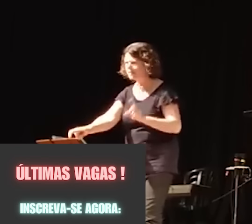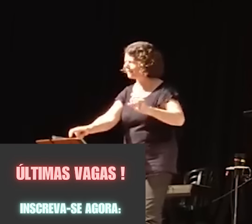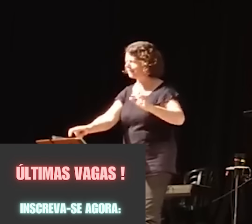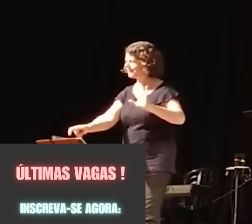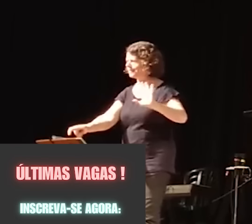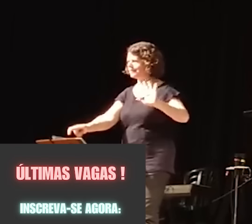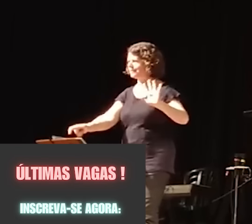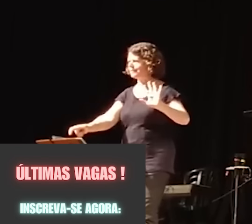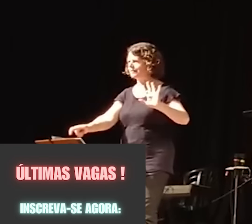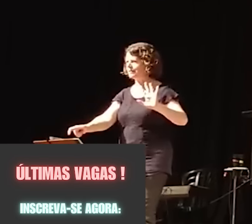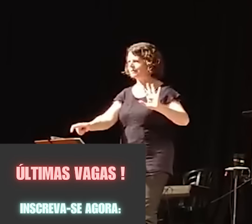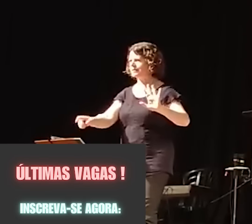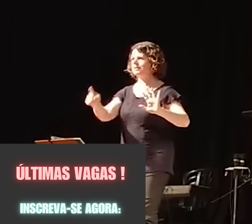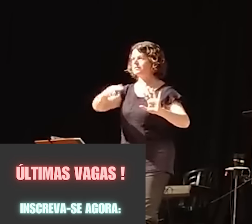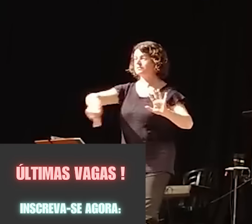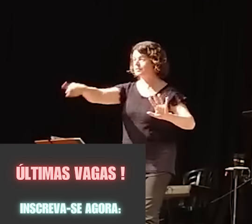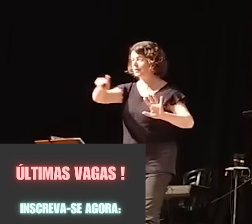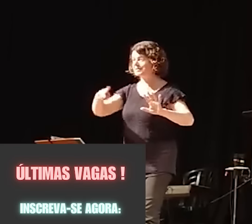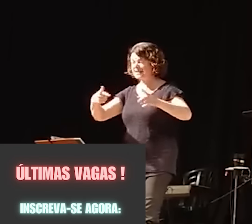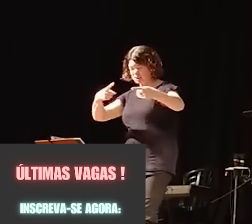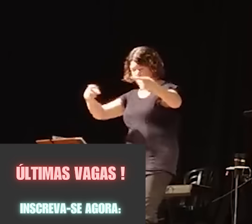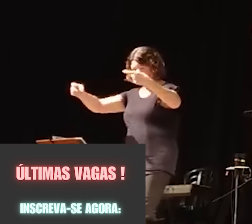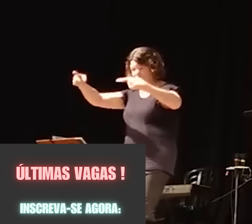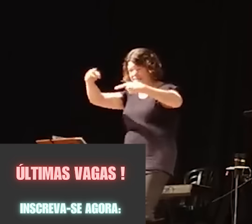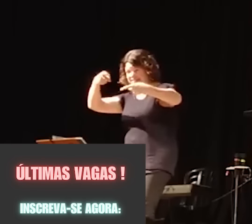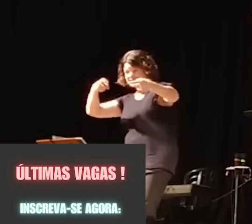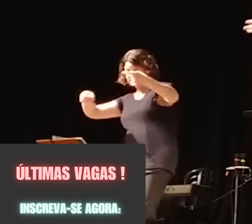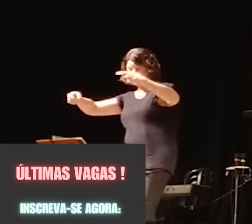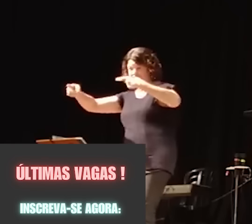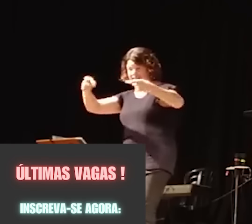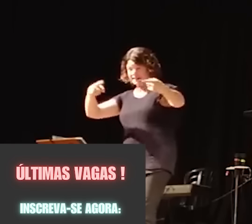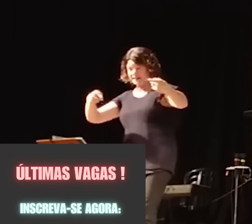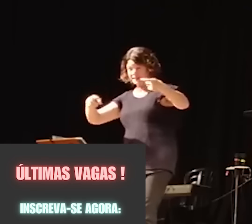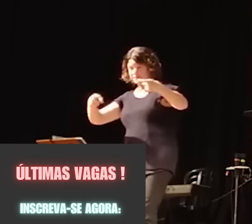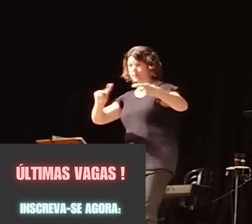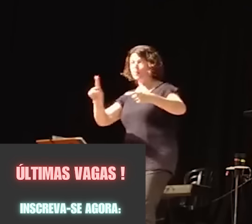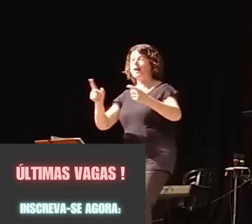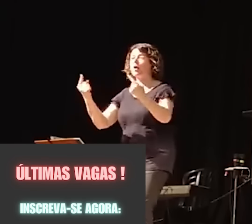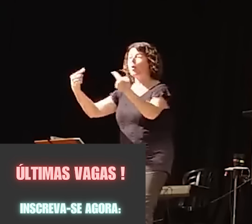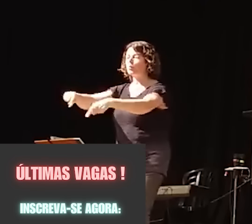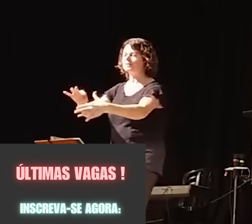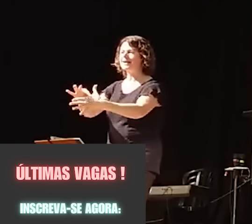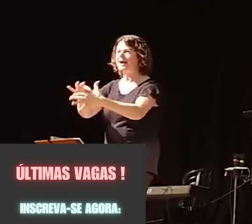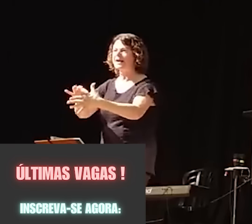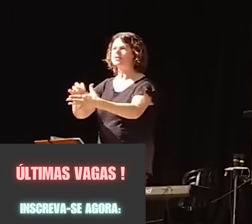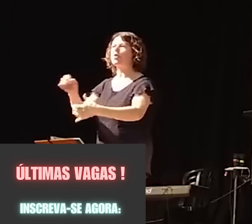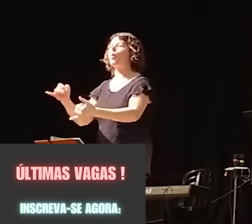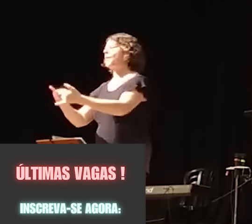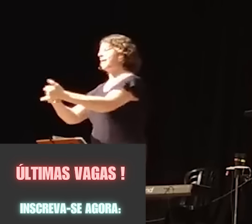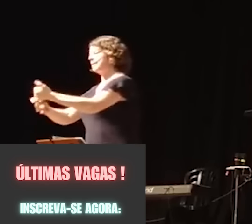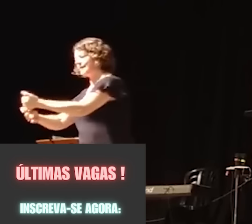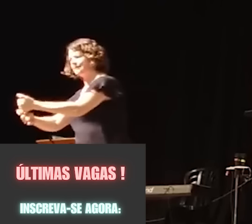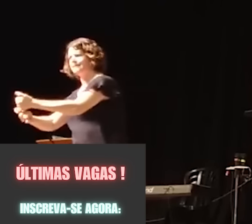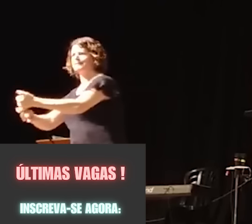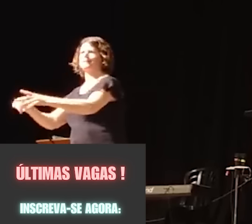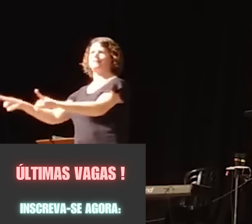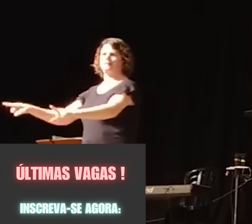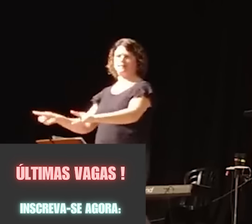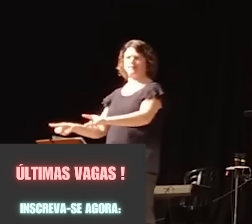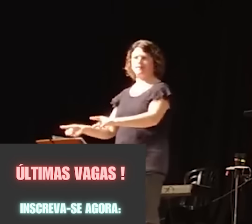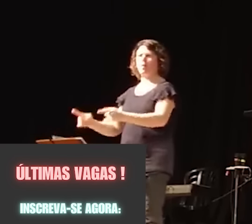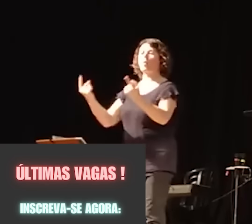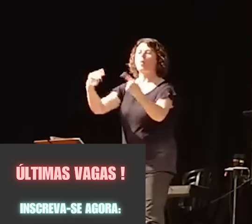esposa ou contra a amante ou o amante da sua esposa ou a amante do seu marido pronto não é quantra